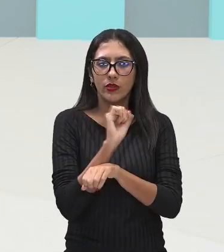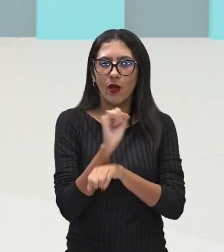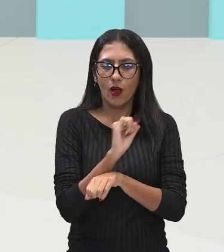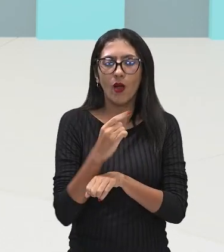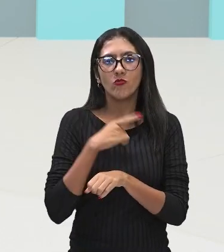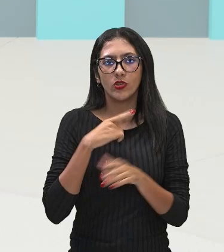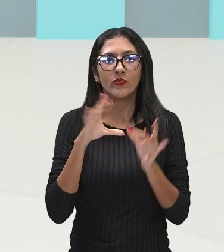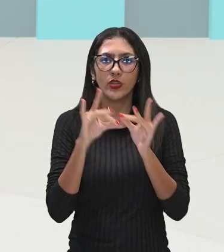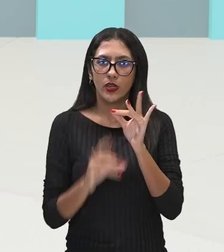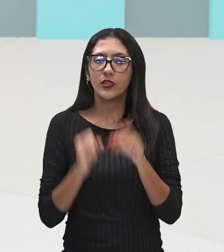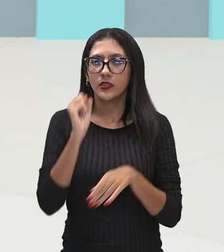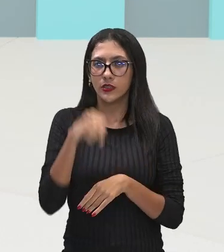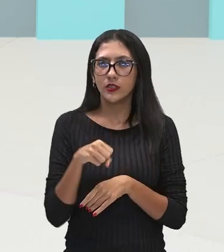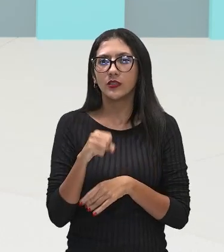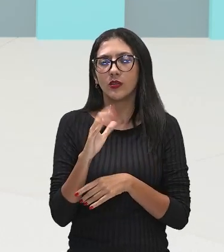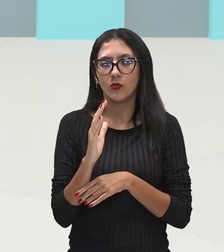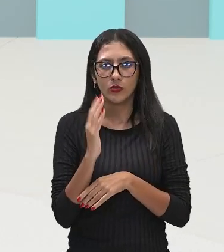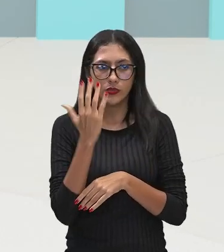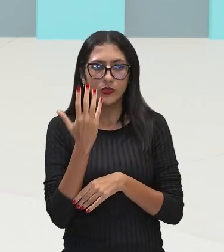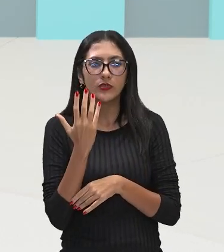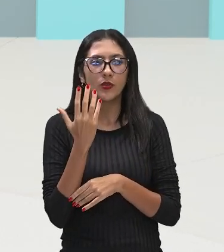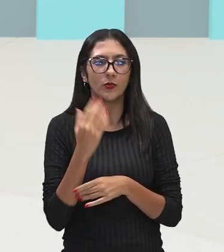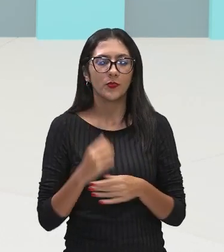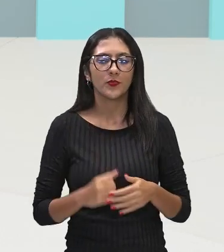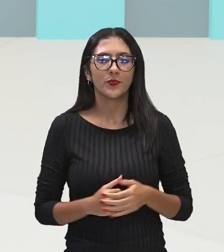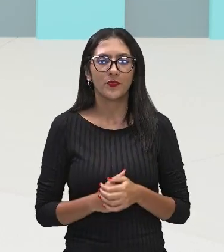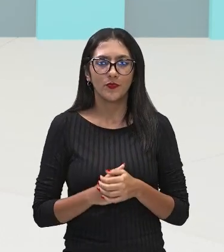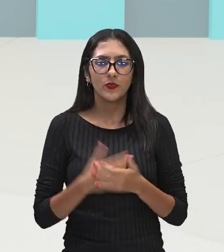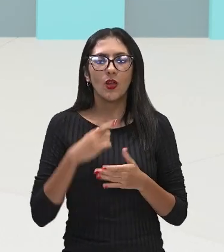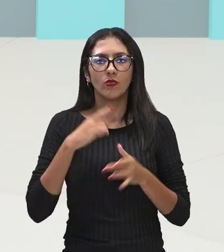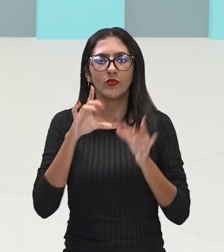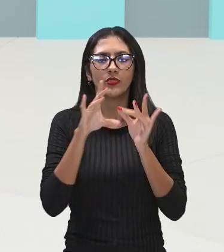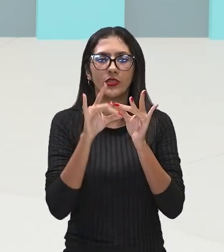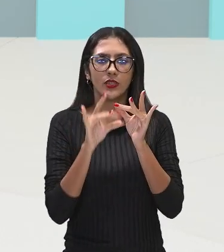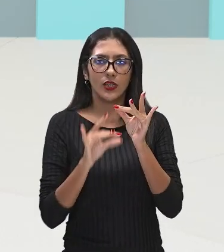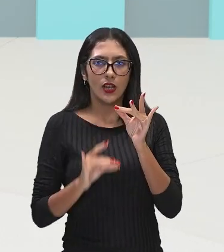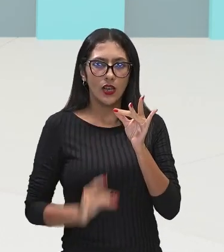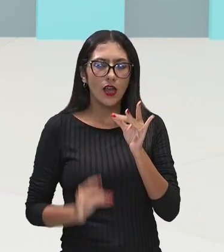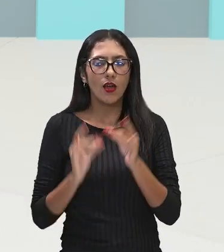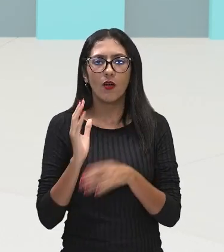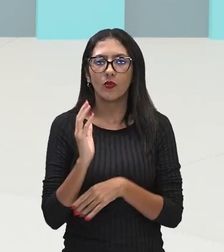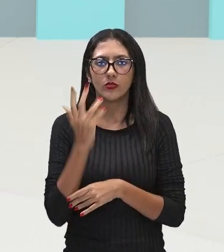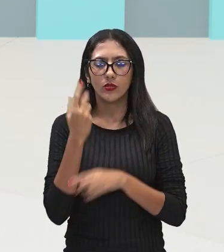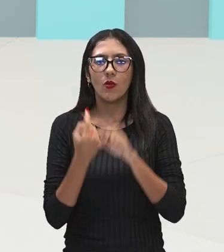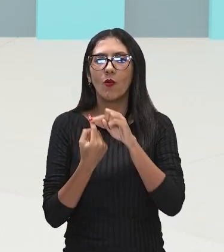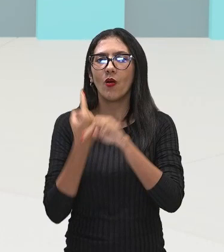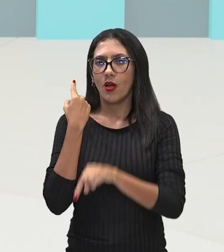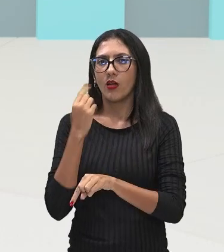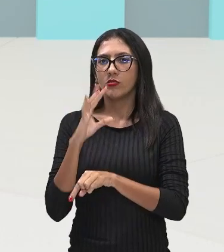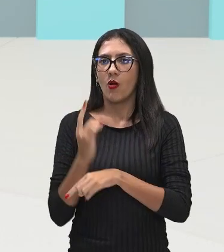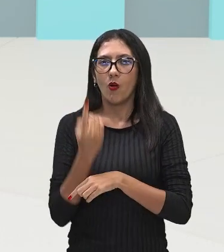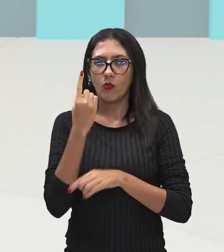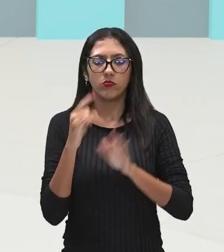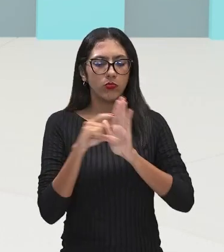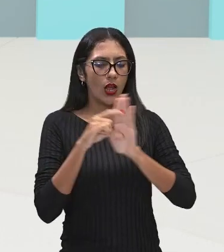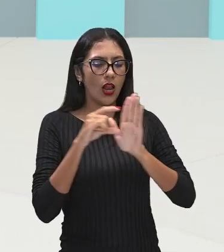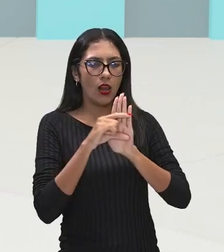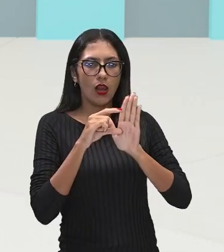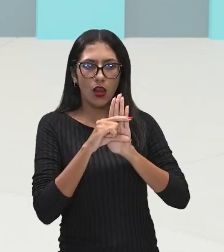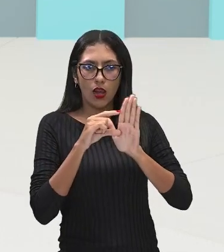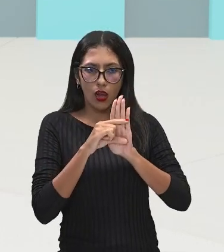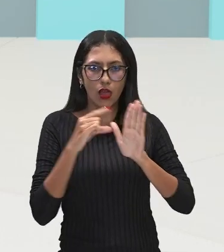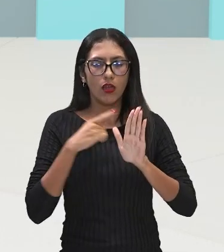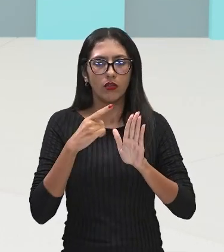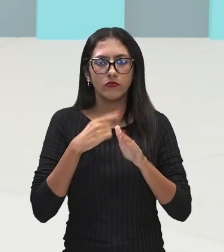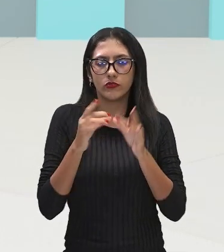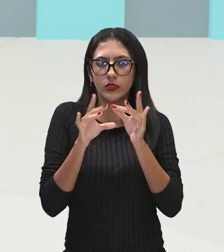dizer, olha, aconteceu assim, depois aconteceu tal fato e assim por diante. Mas tudo dentro de um só parágrafo, fazendo referência a uma só ideia, que